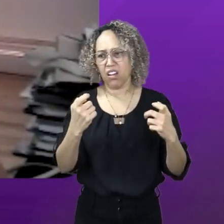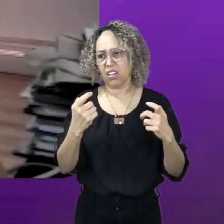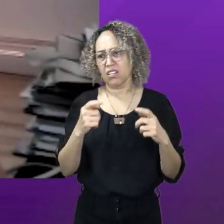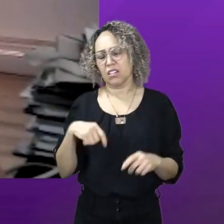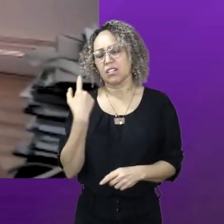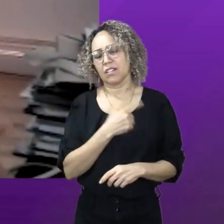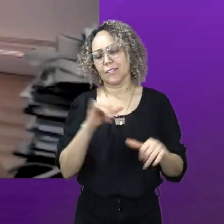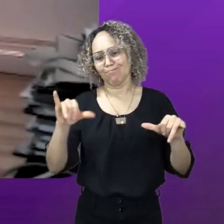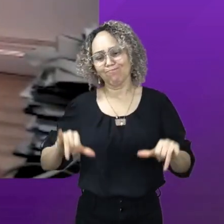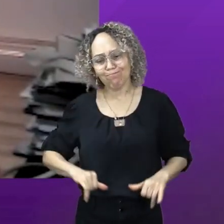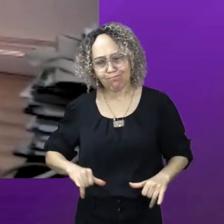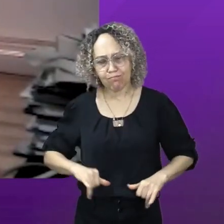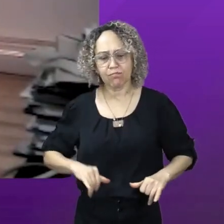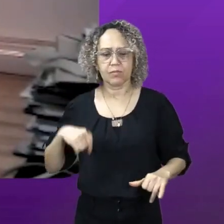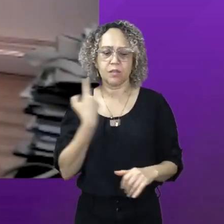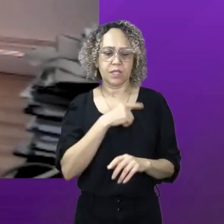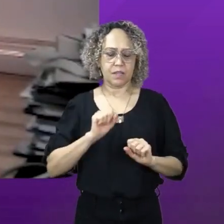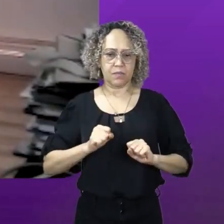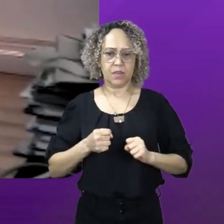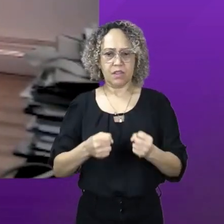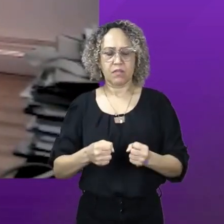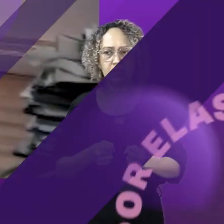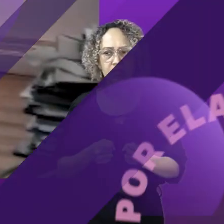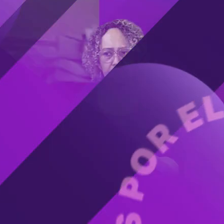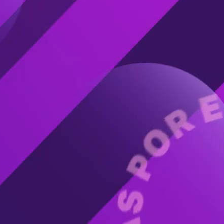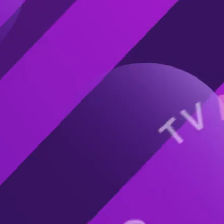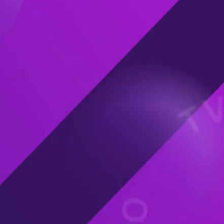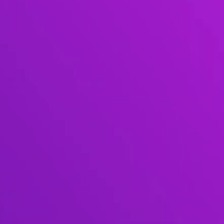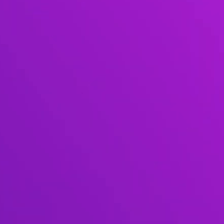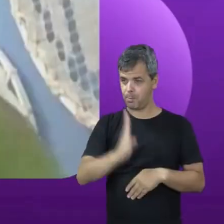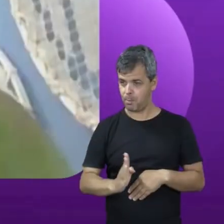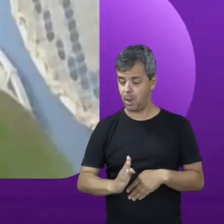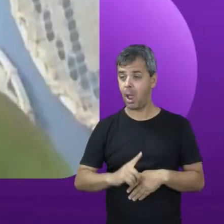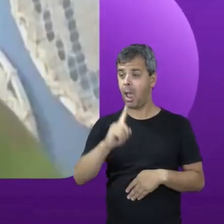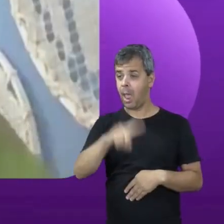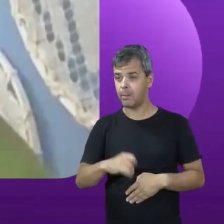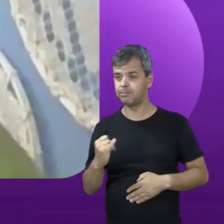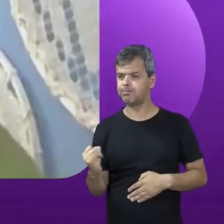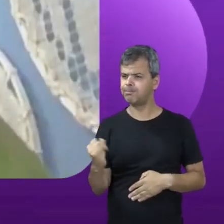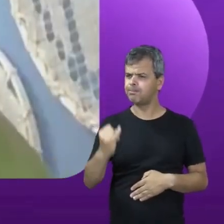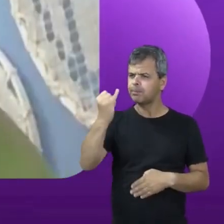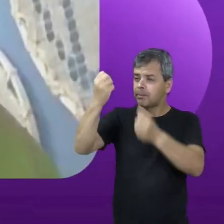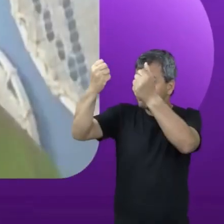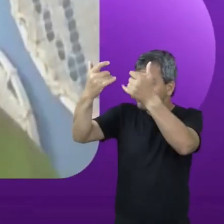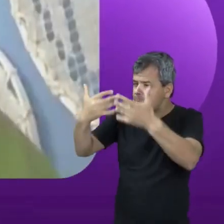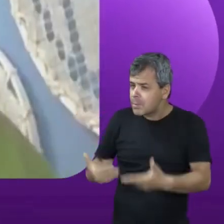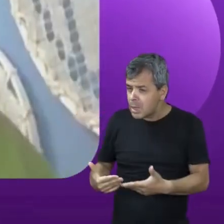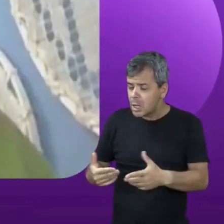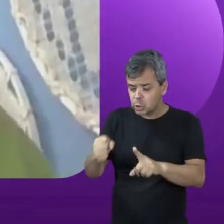gente precisa enfrentar essas questões. É importante falar, primeiro, de